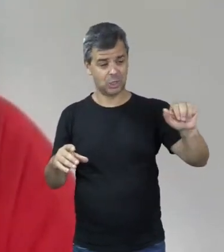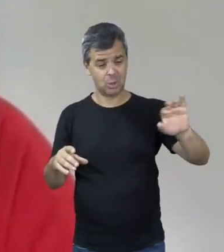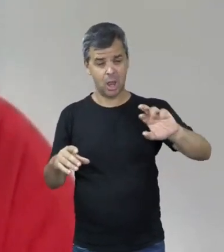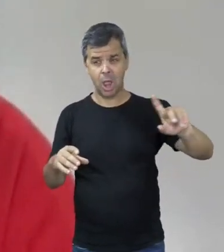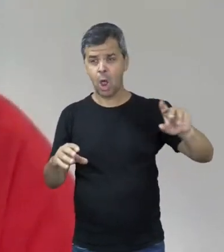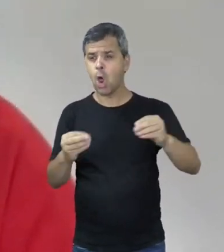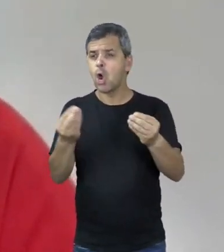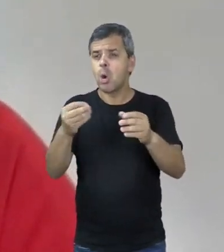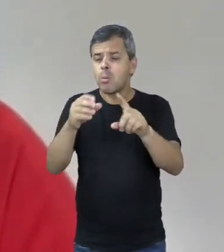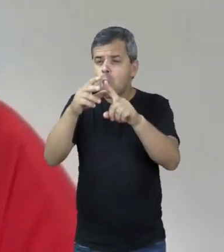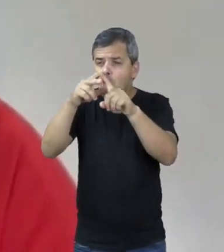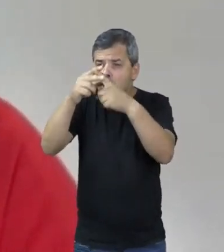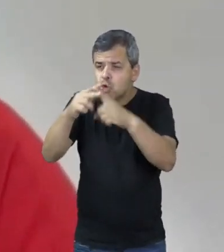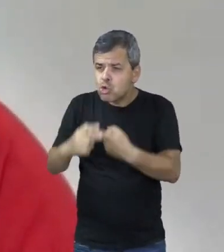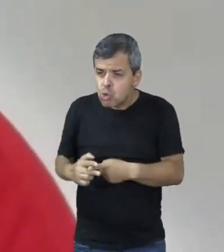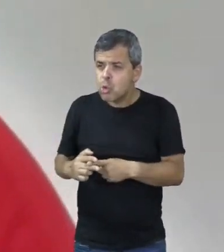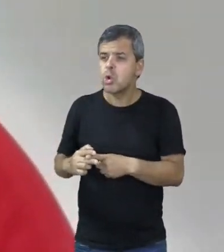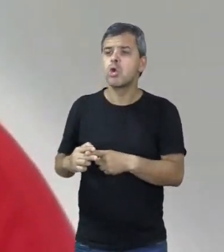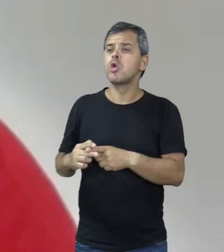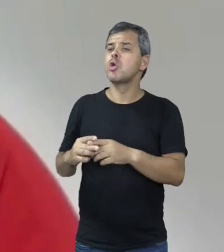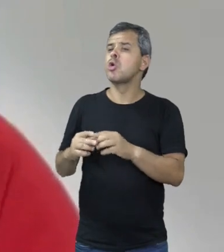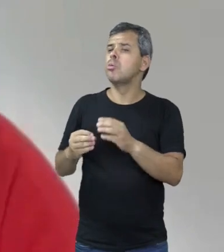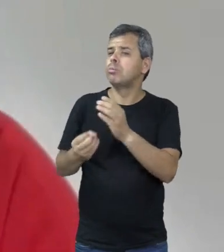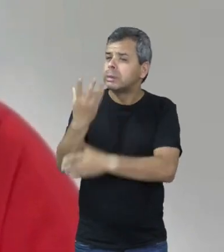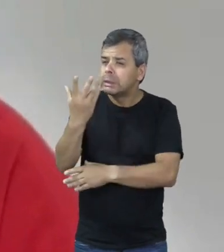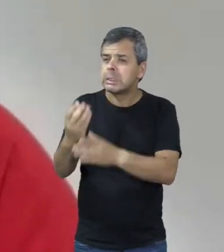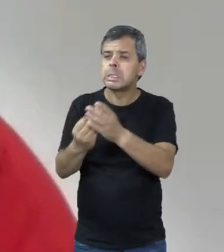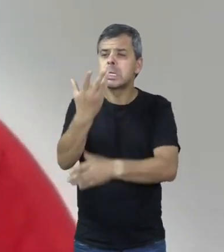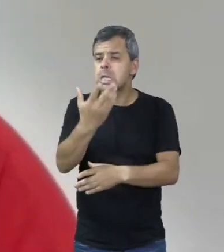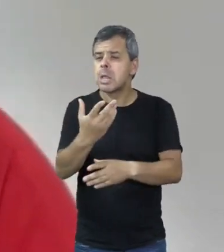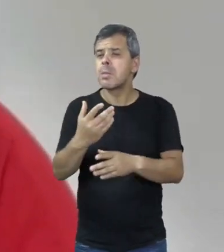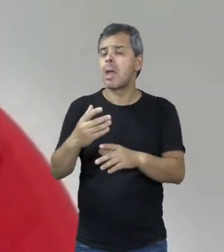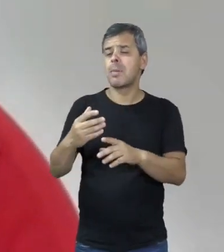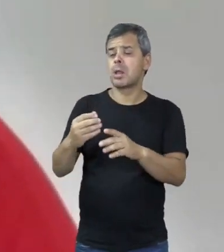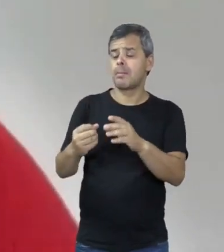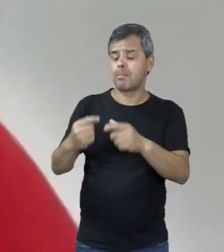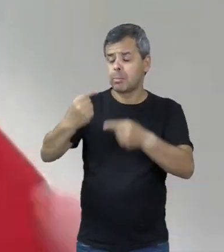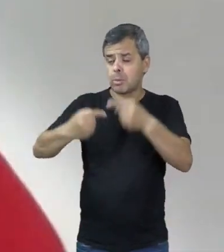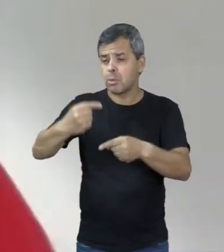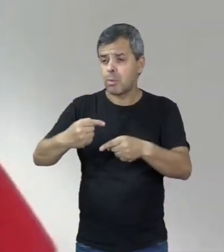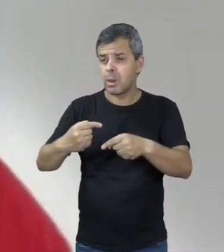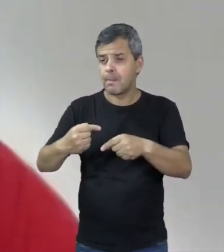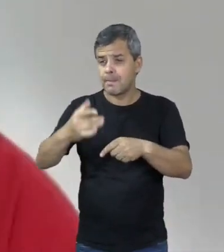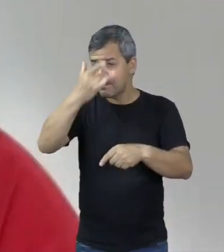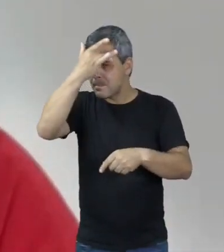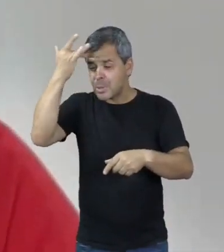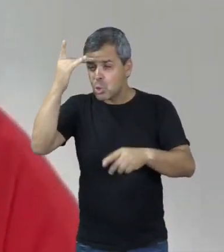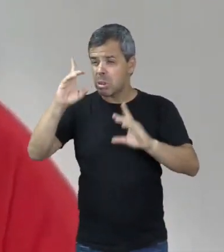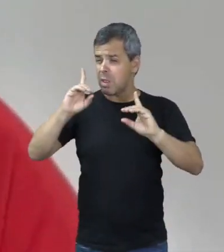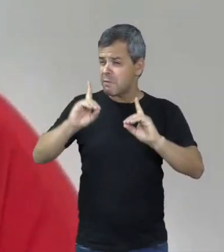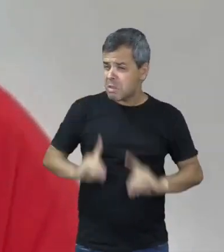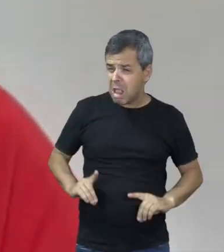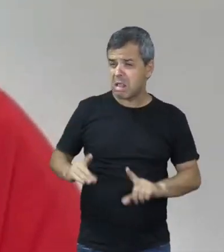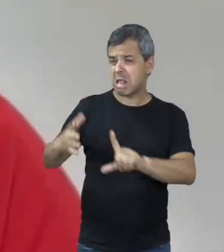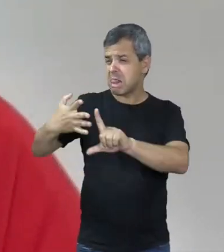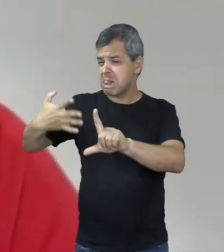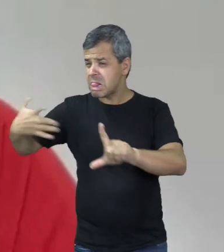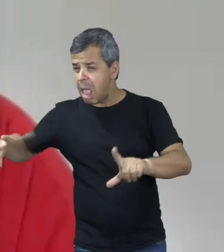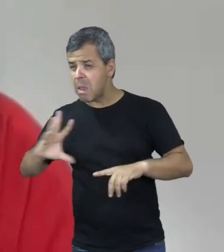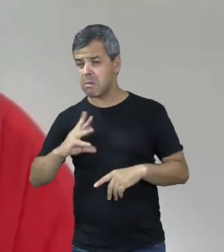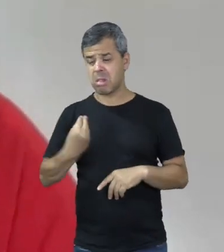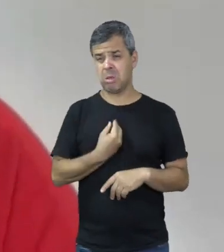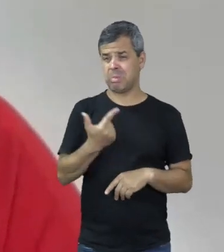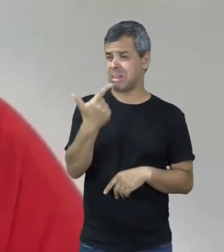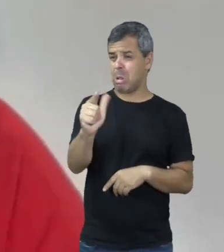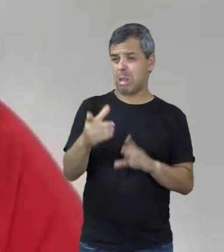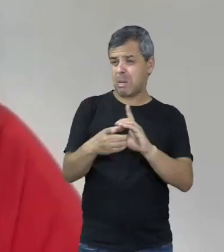há como construir políticas públicas para pessoas trans, para gays, para lésbicas, para qualquer pessoa, pessoas com deficiência, enfim, se a gente não tiver